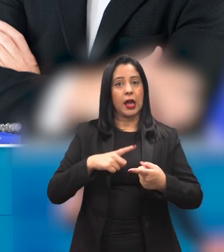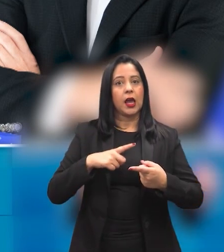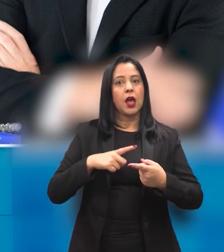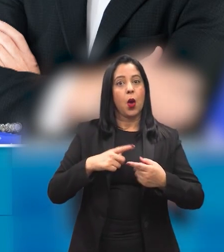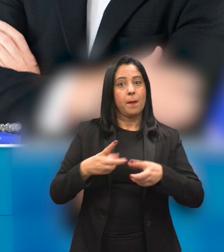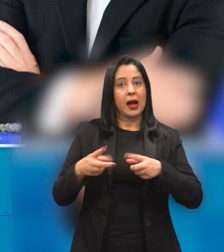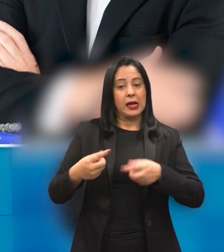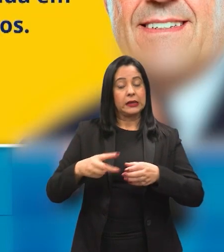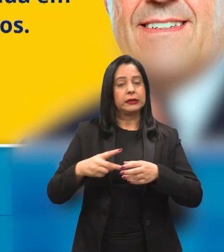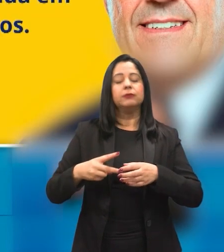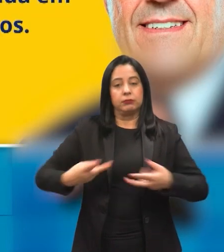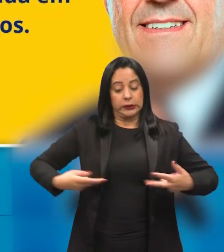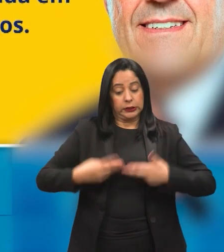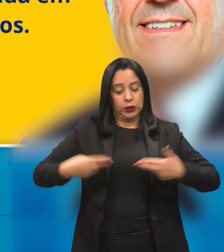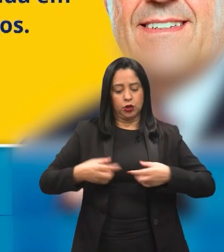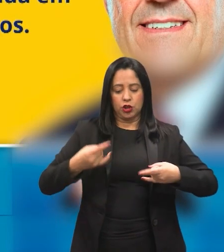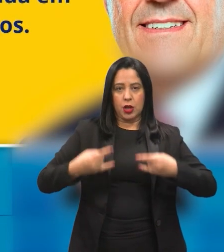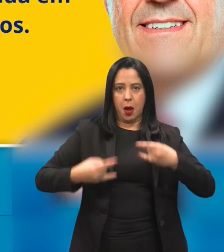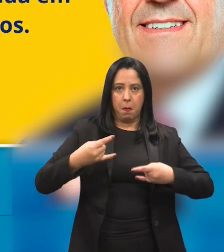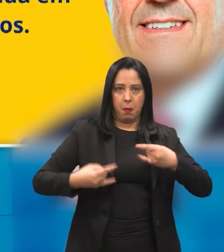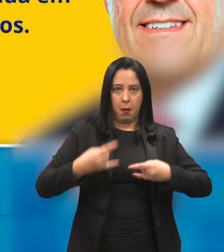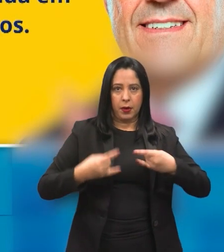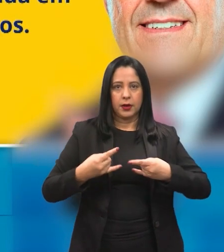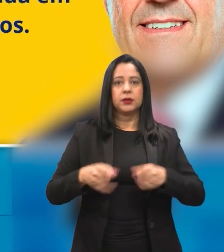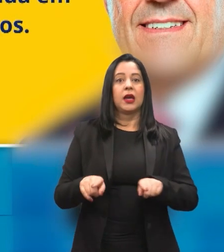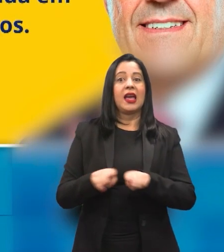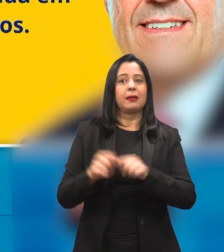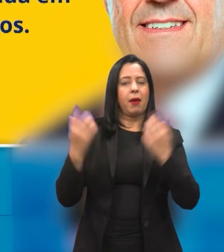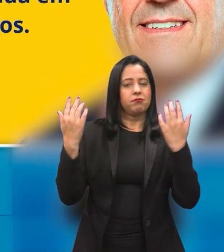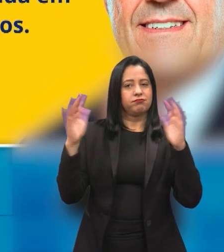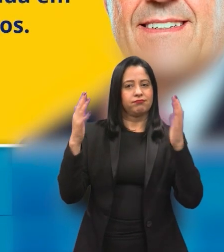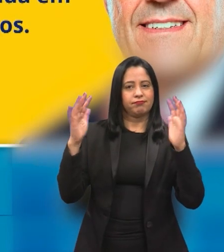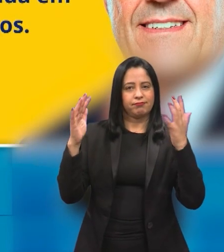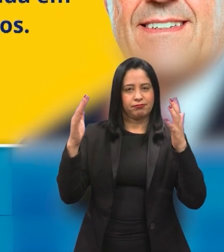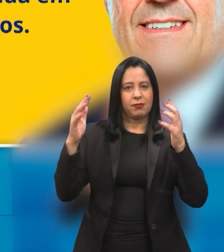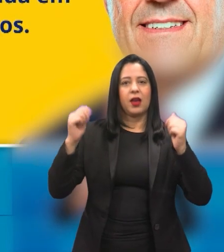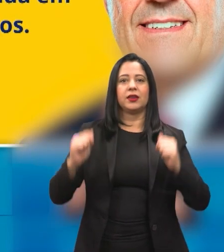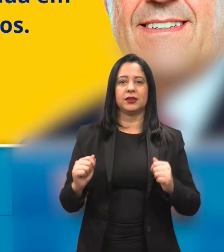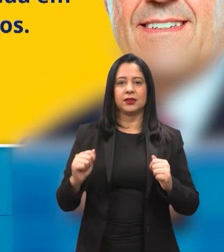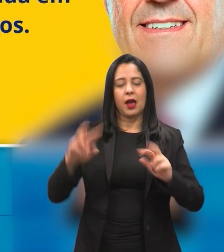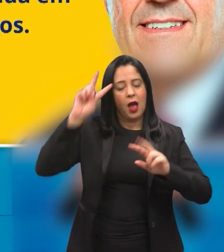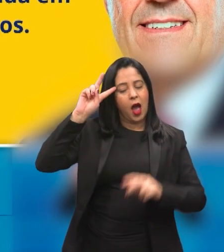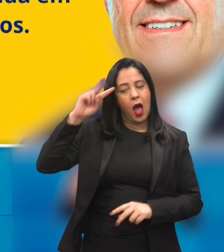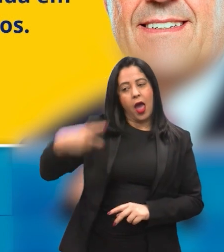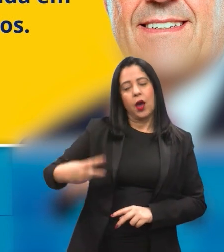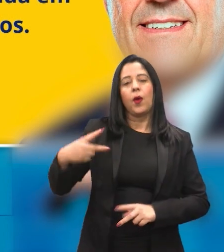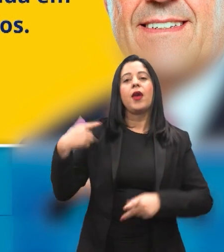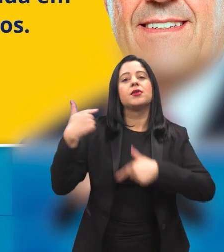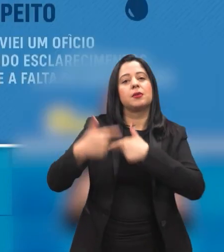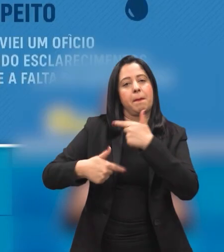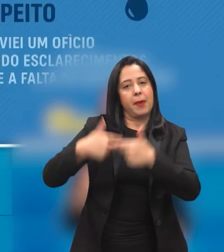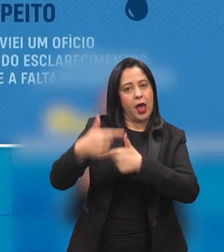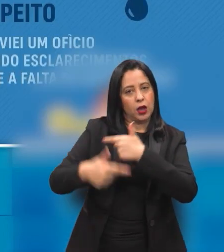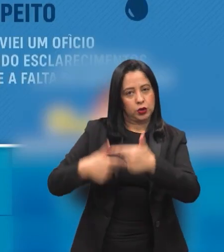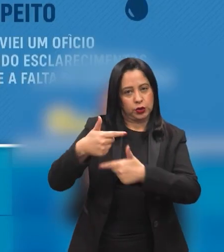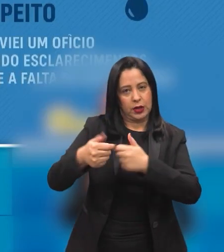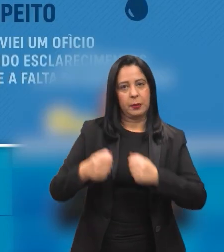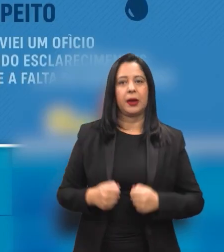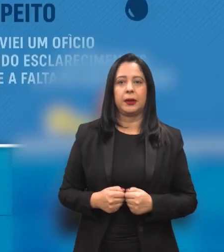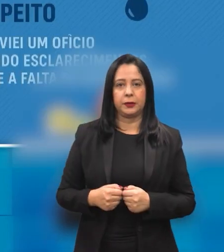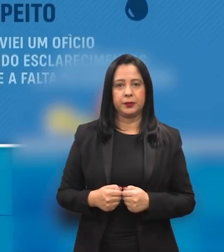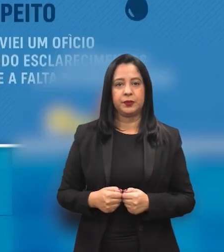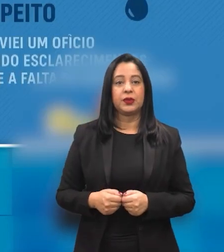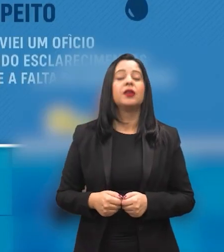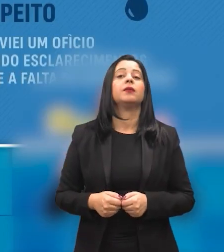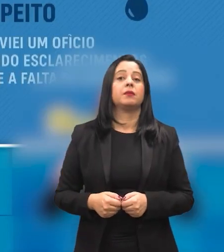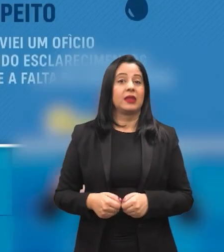na cidade. Uma moção de aplauso foi apresentada pelo vereador em reconhecimento ao feito. Rogério da